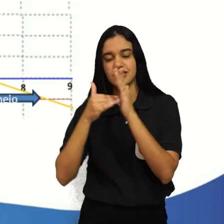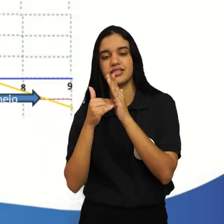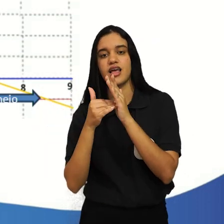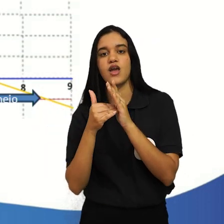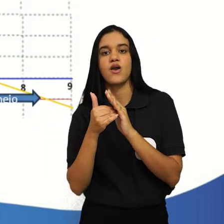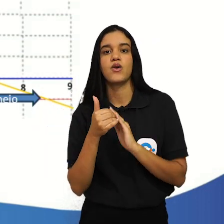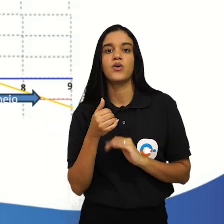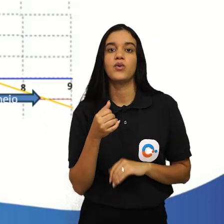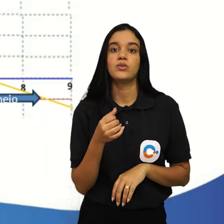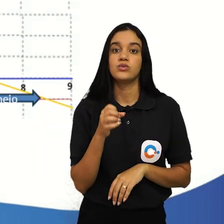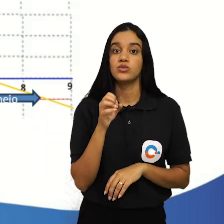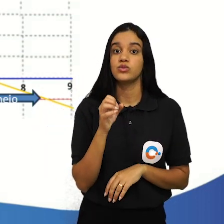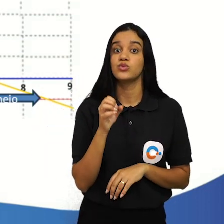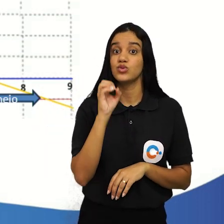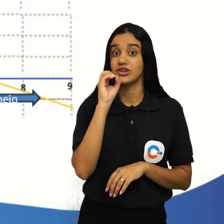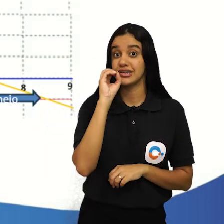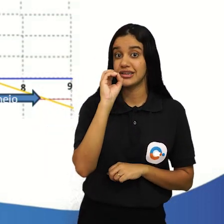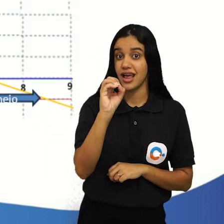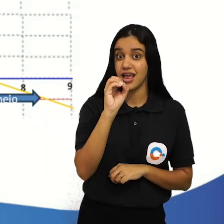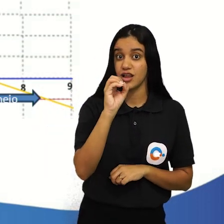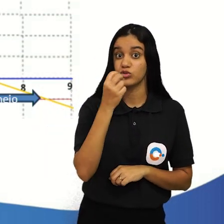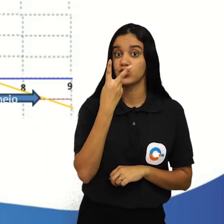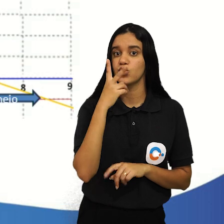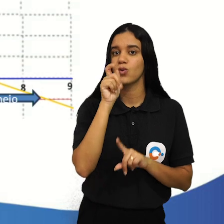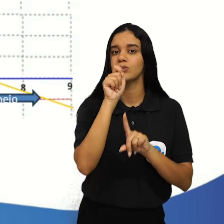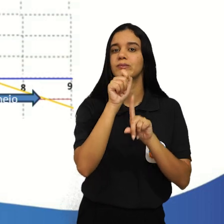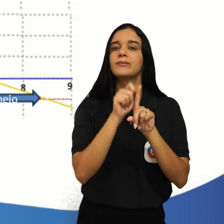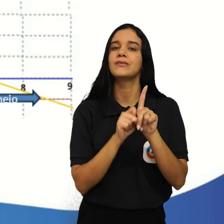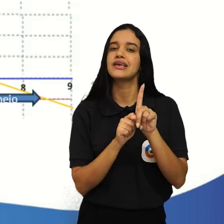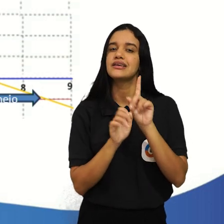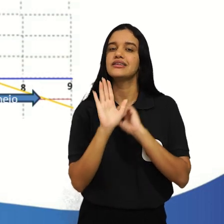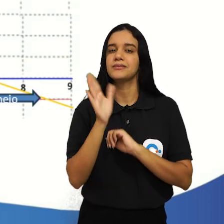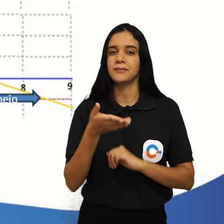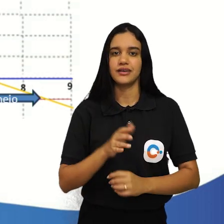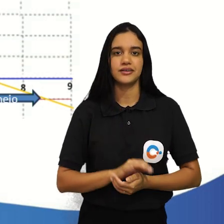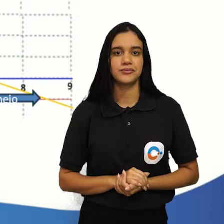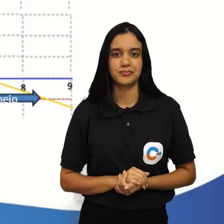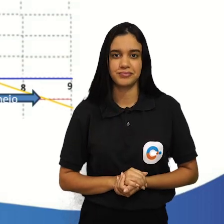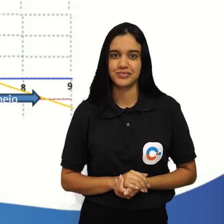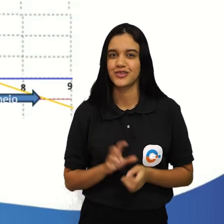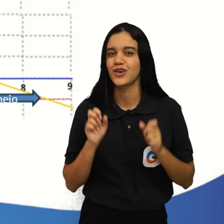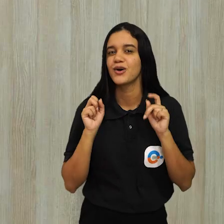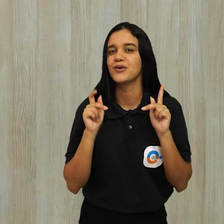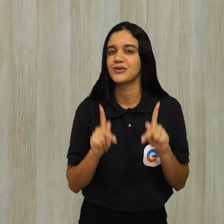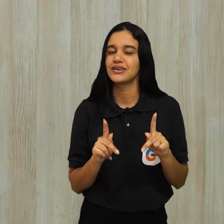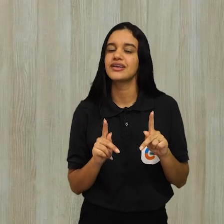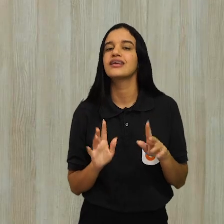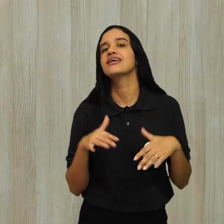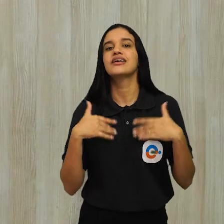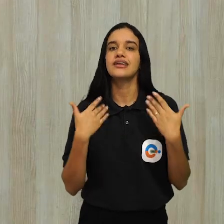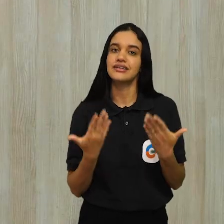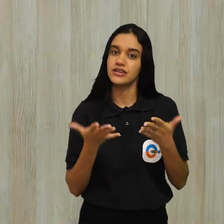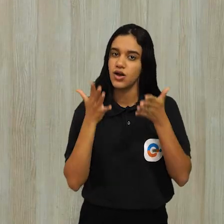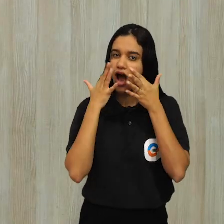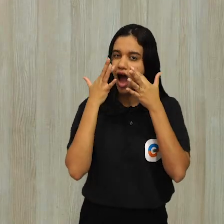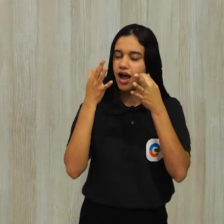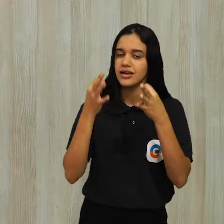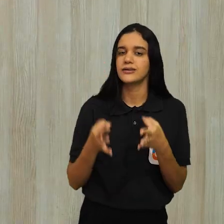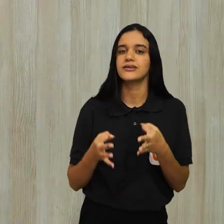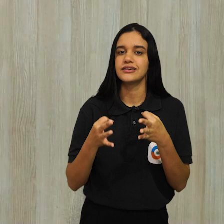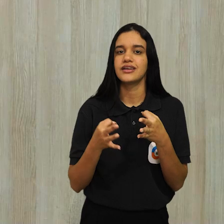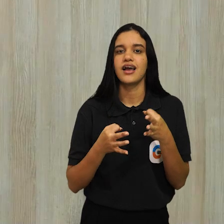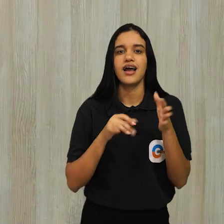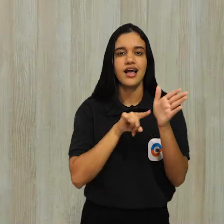ponto zero, se passaram 2 meses e meio. Beleza, pessoal? Então, atenção